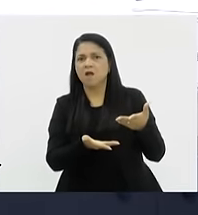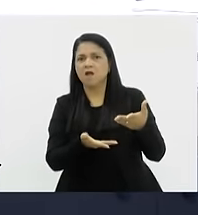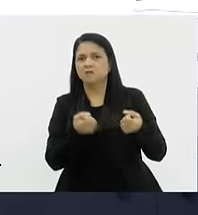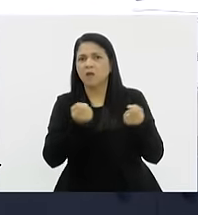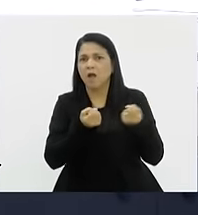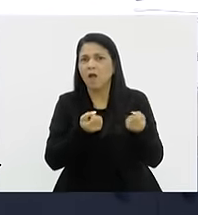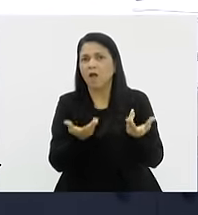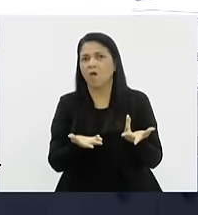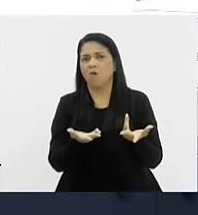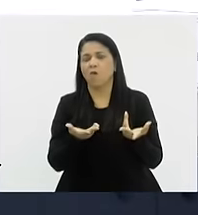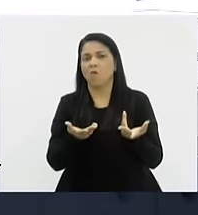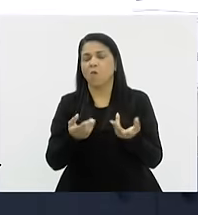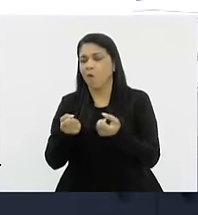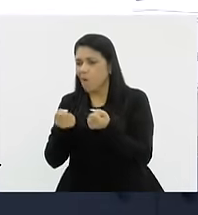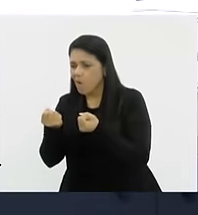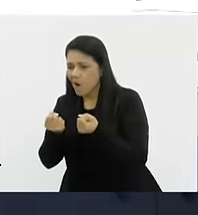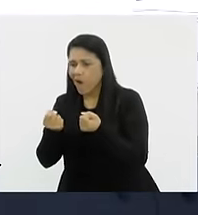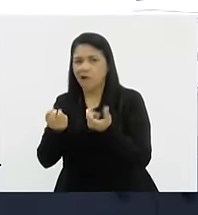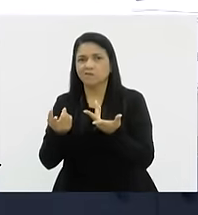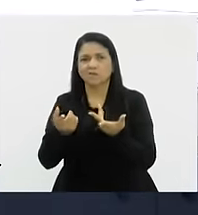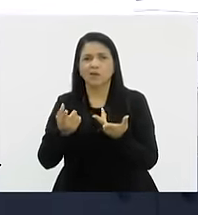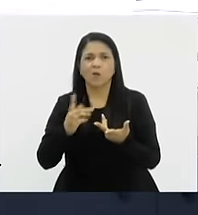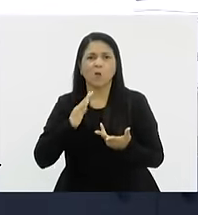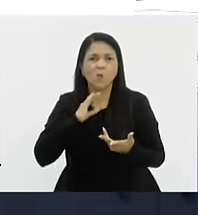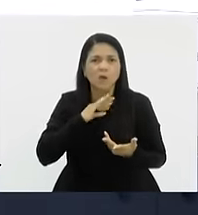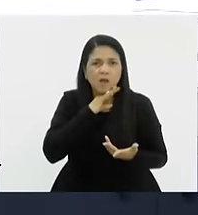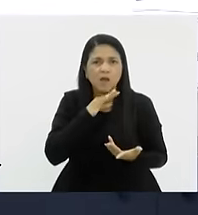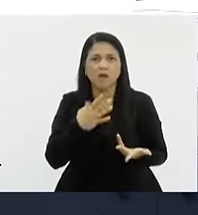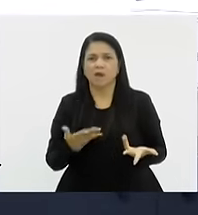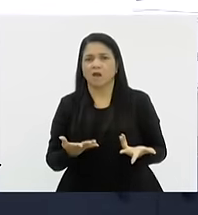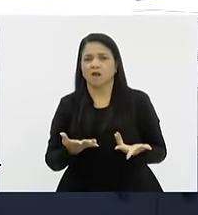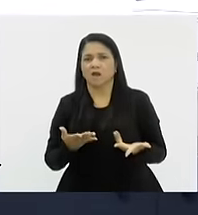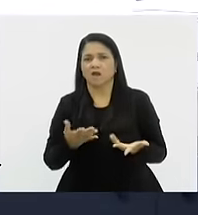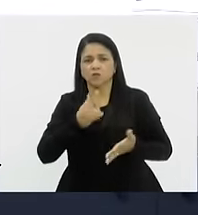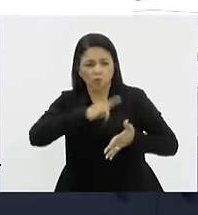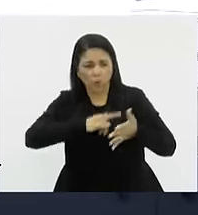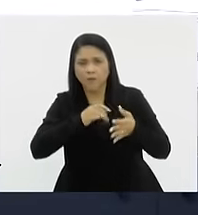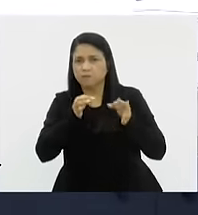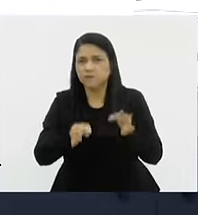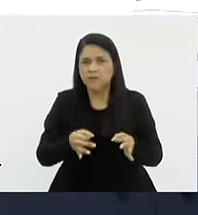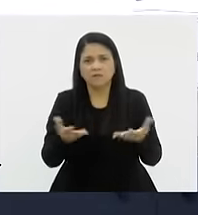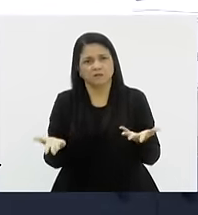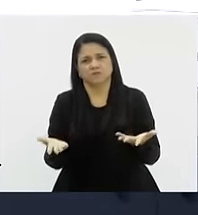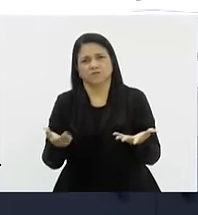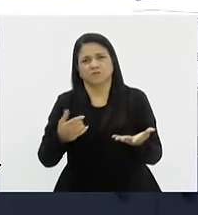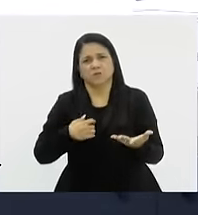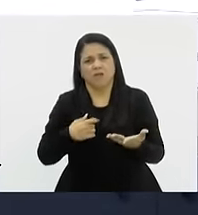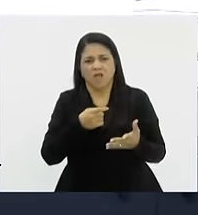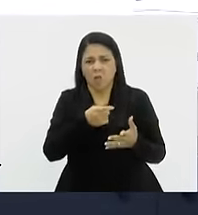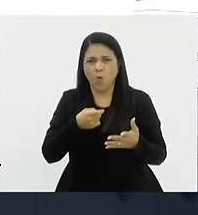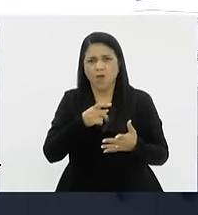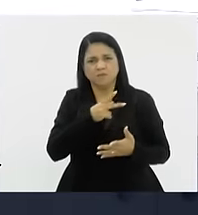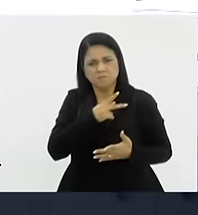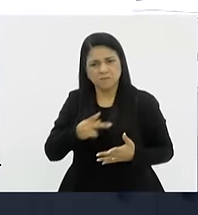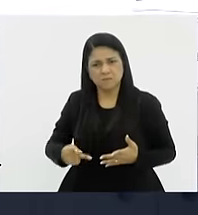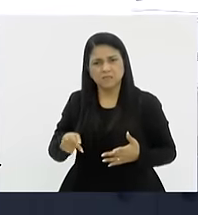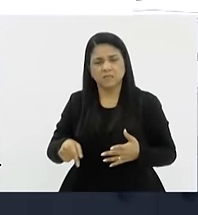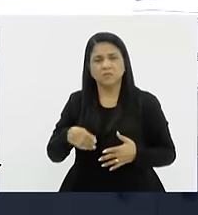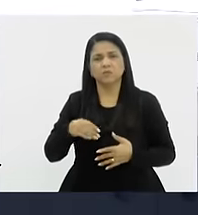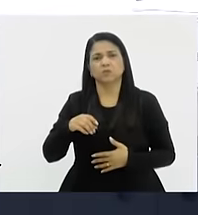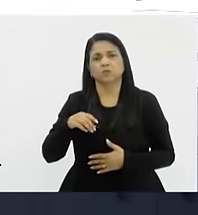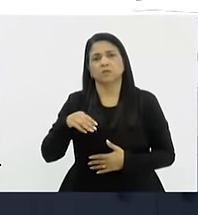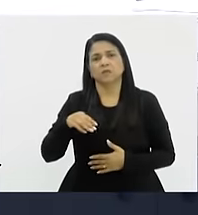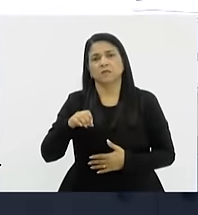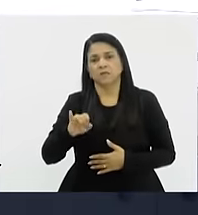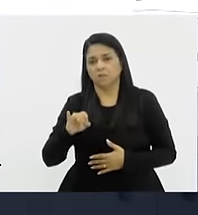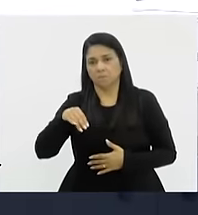tendo que ver se o carro está arranhado. Não é possível. Eu até, como ex-presidente do Instituto de Peso e Medida e do Inmetro,